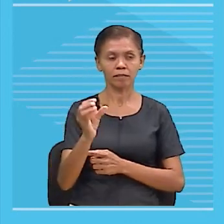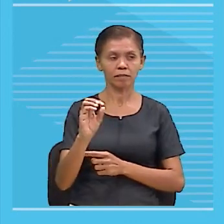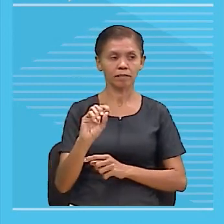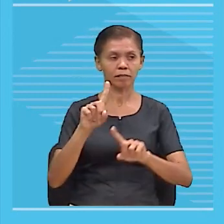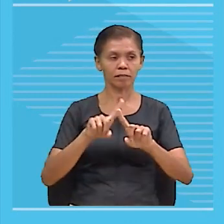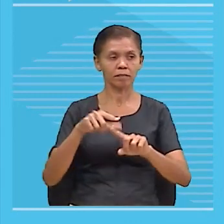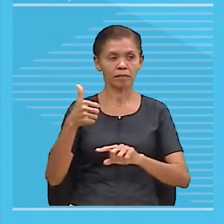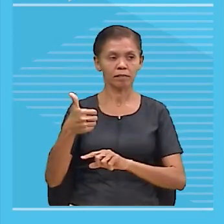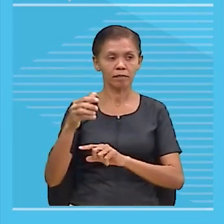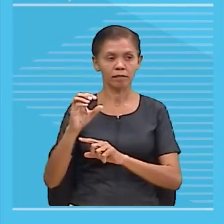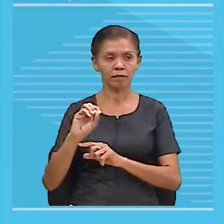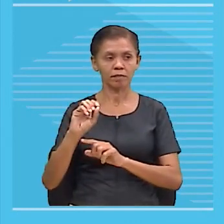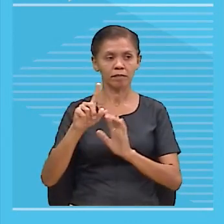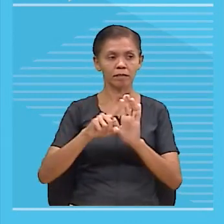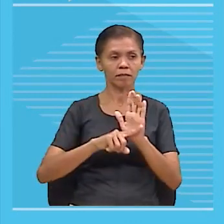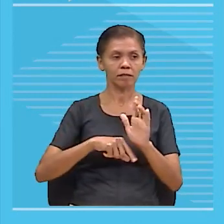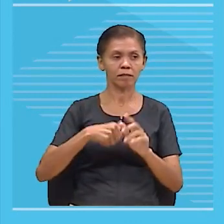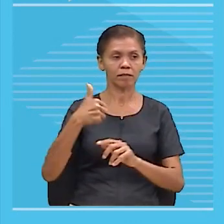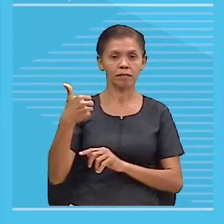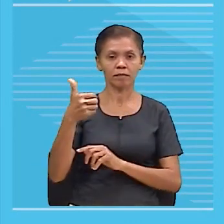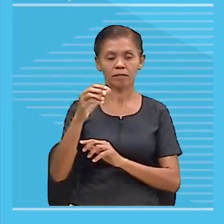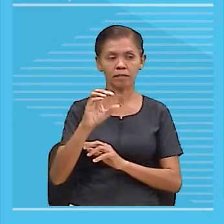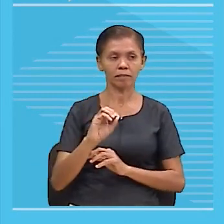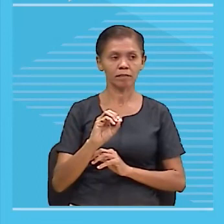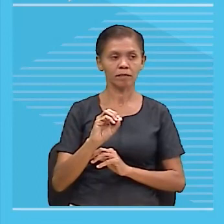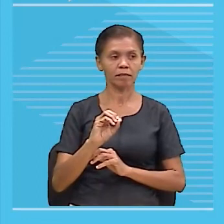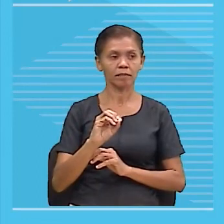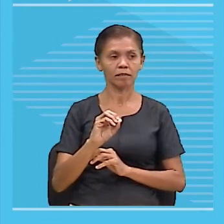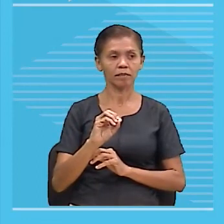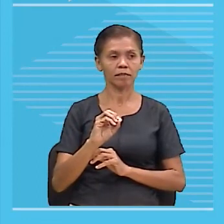vezes 10 elevado a menos 10